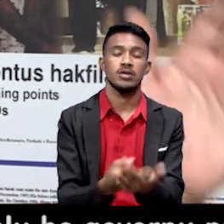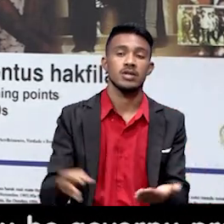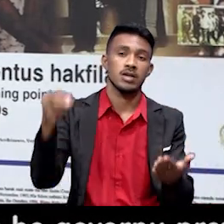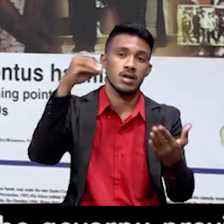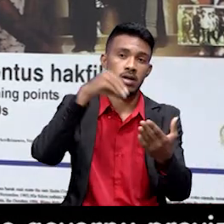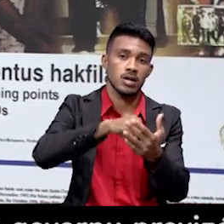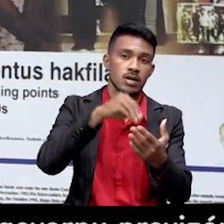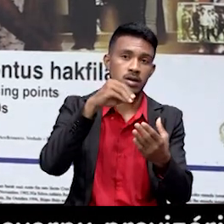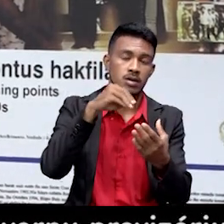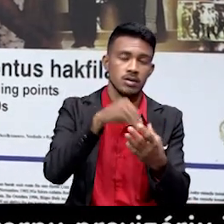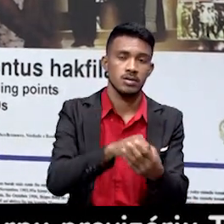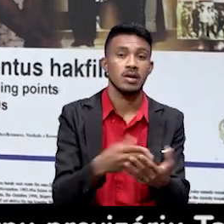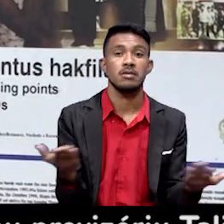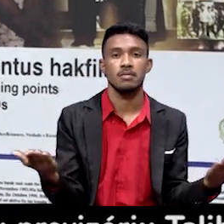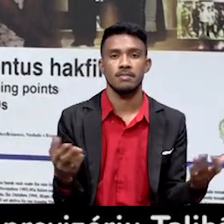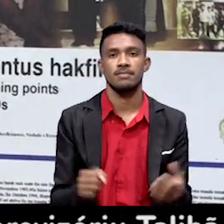tem conta especial.